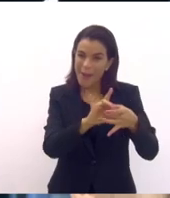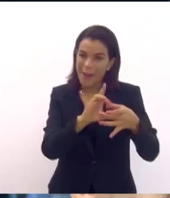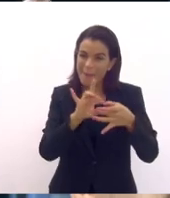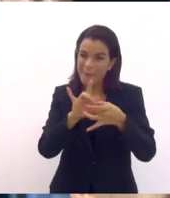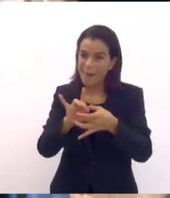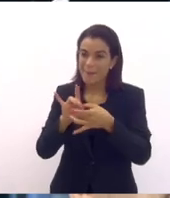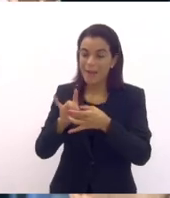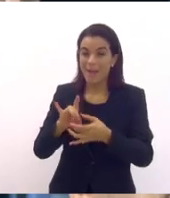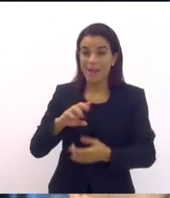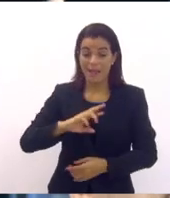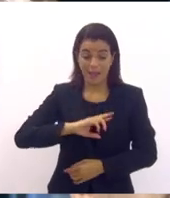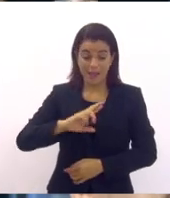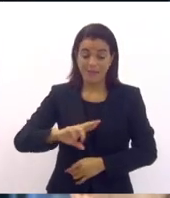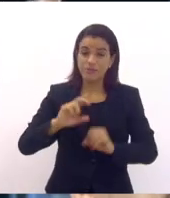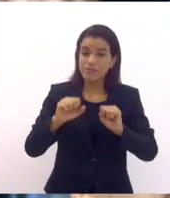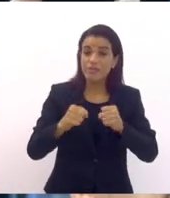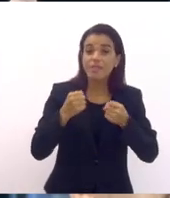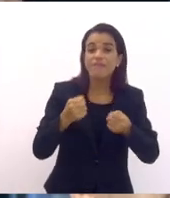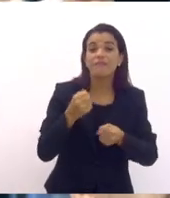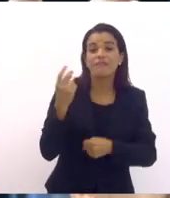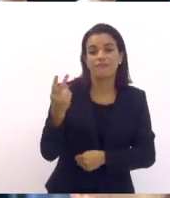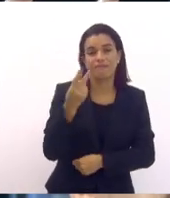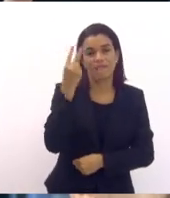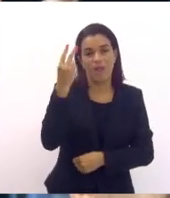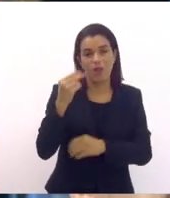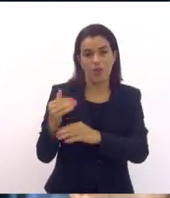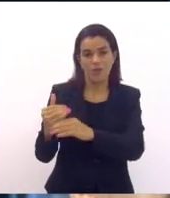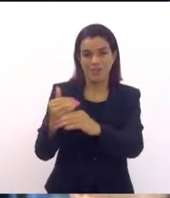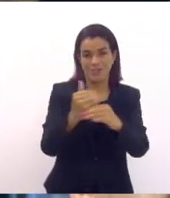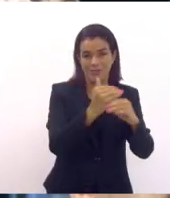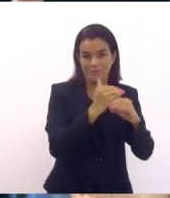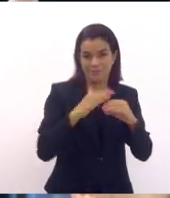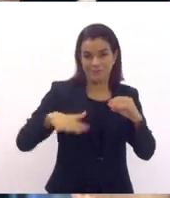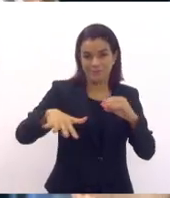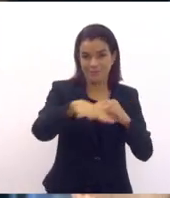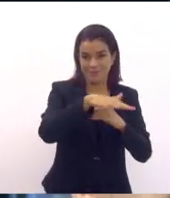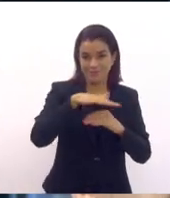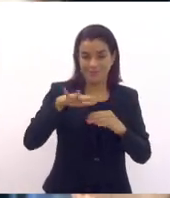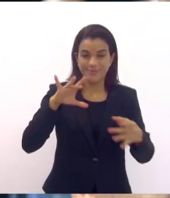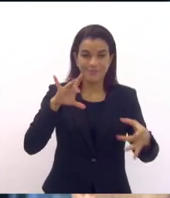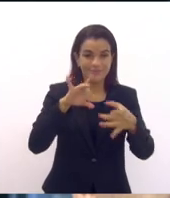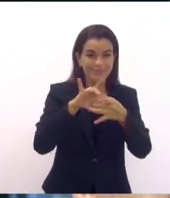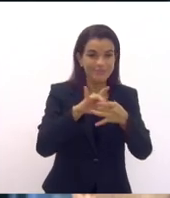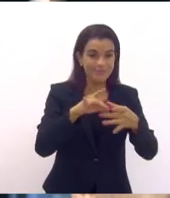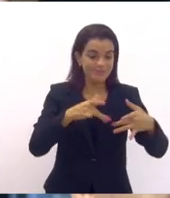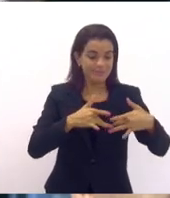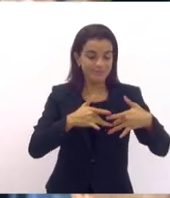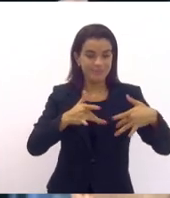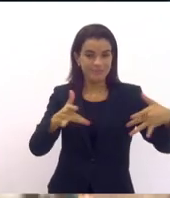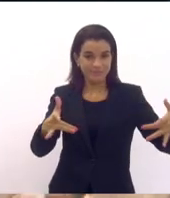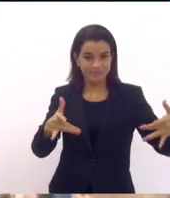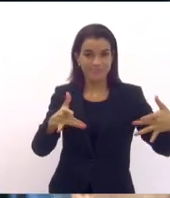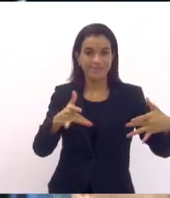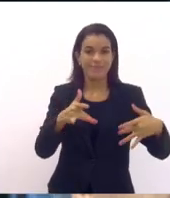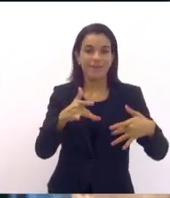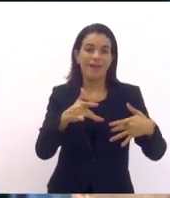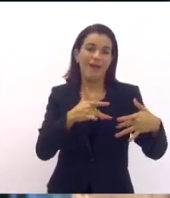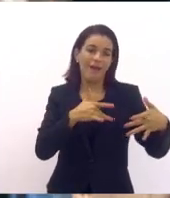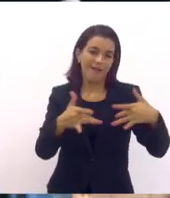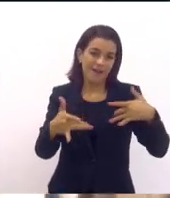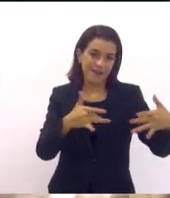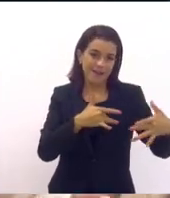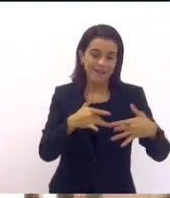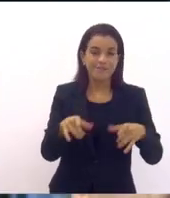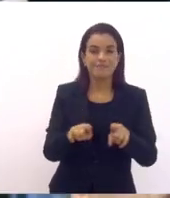religiões têm e defendem seus valores comuns em geral e ligados à solidariedade à caridade